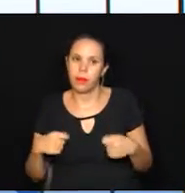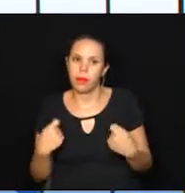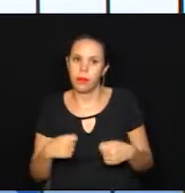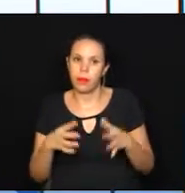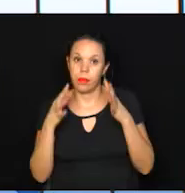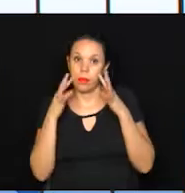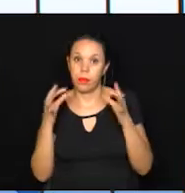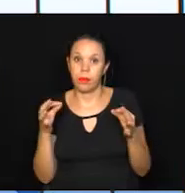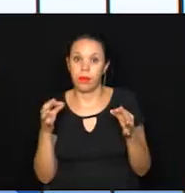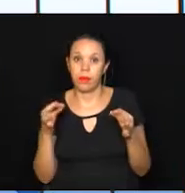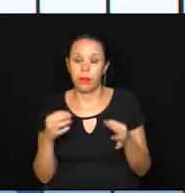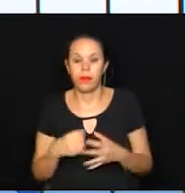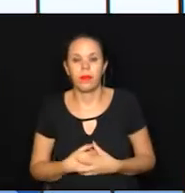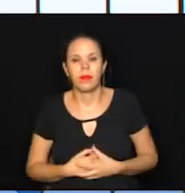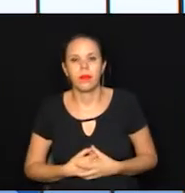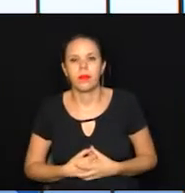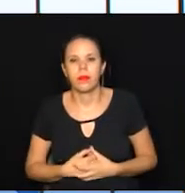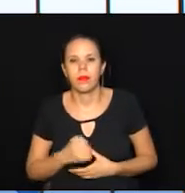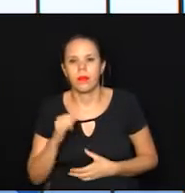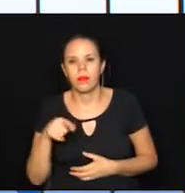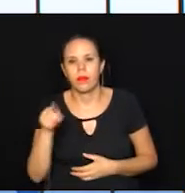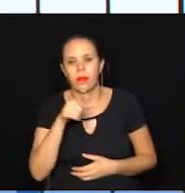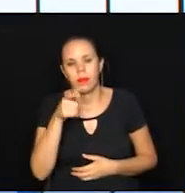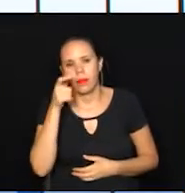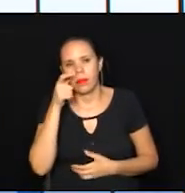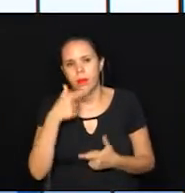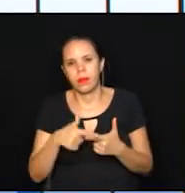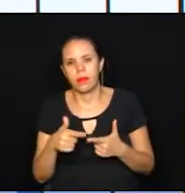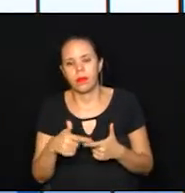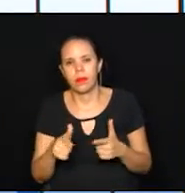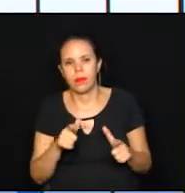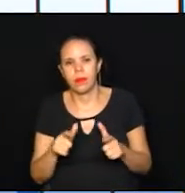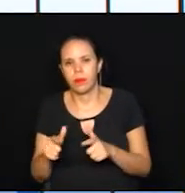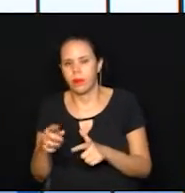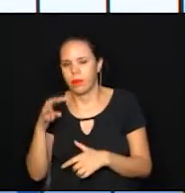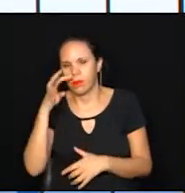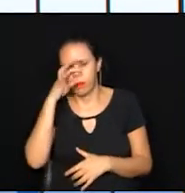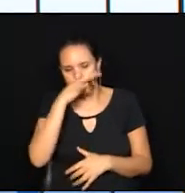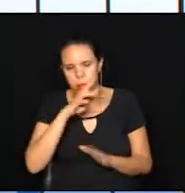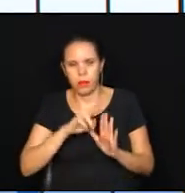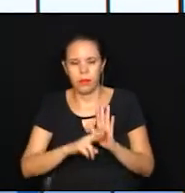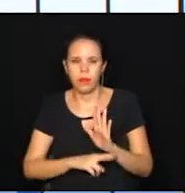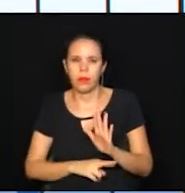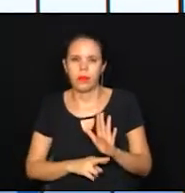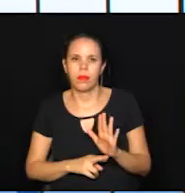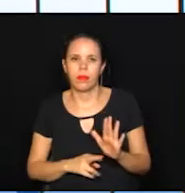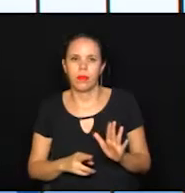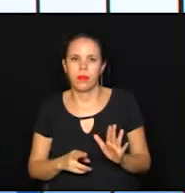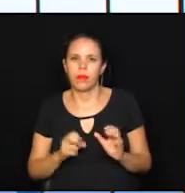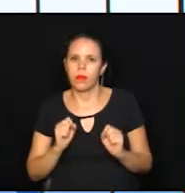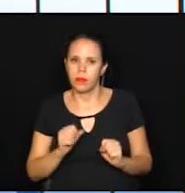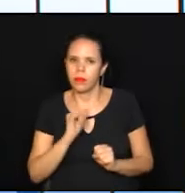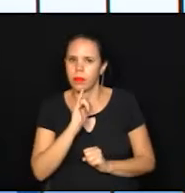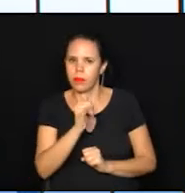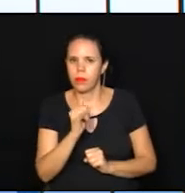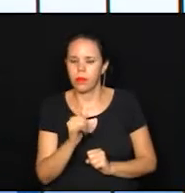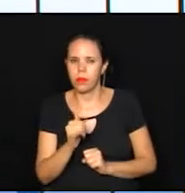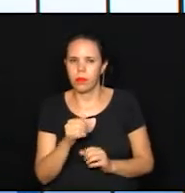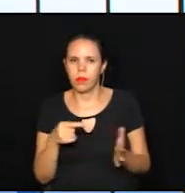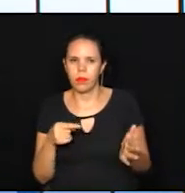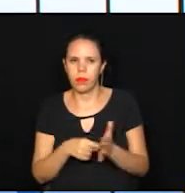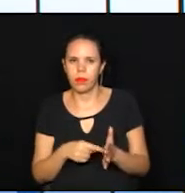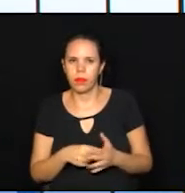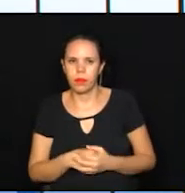fique bem atento. E se você ver algum local que está descumprindo as medidas sanitárias, pode também fazer a sua